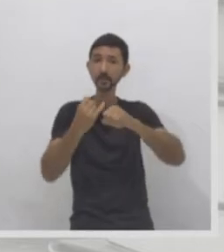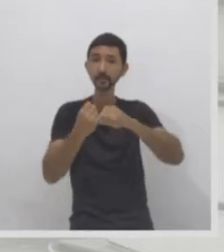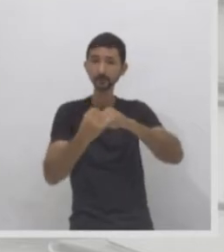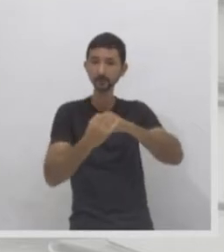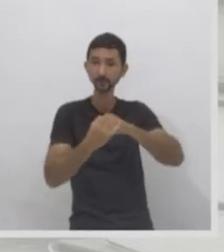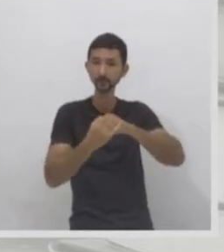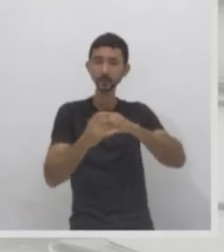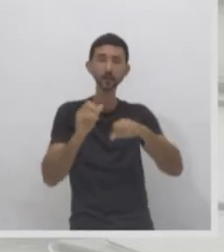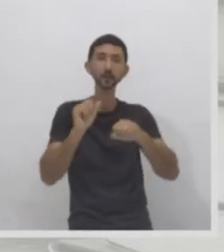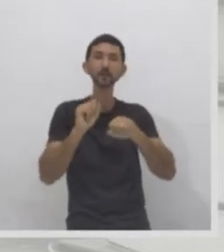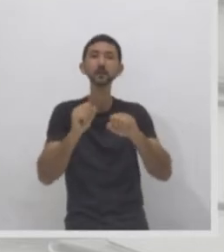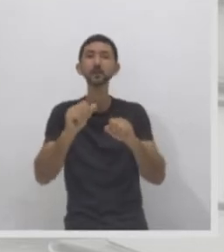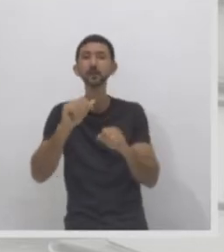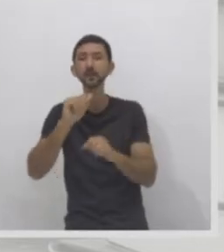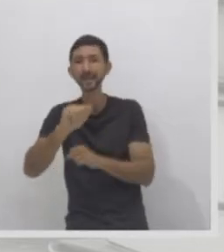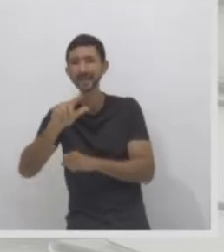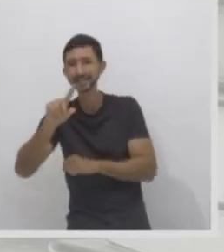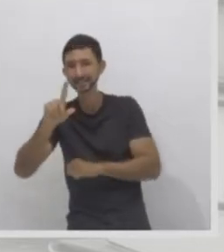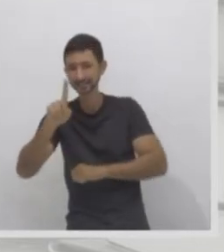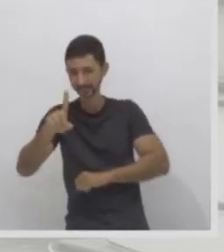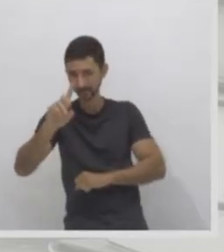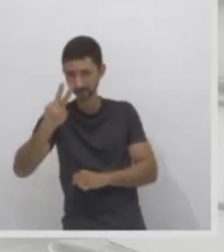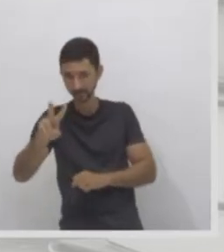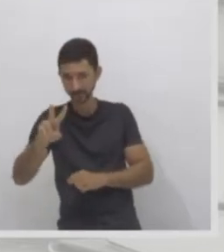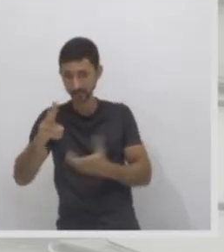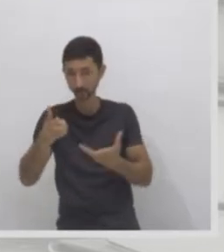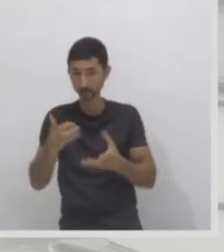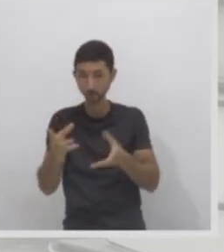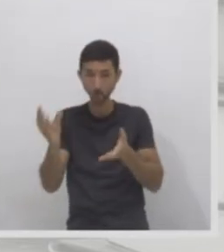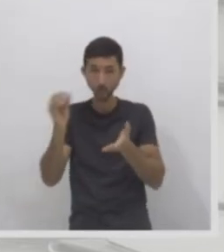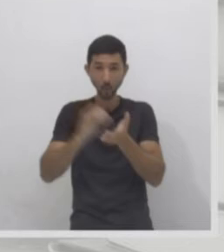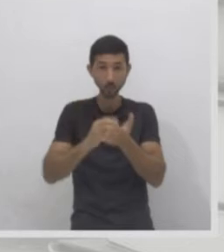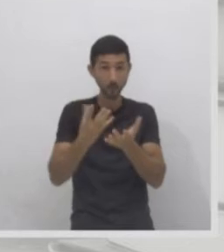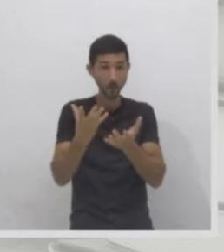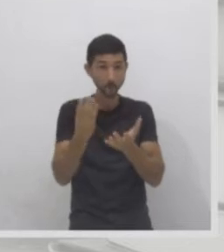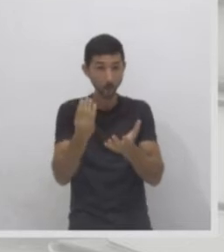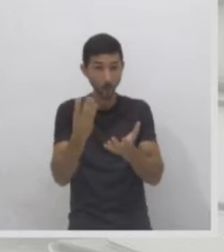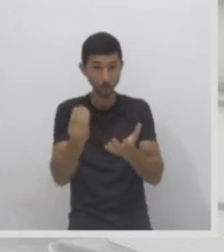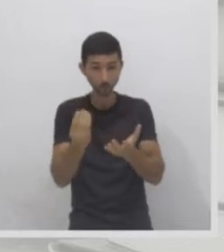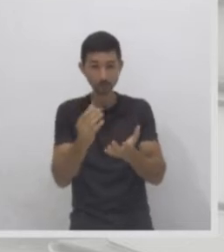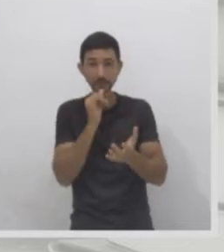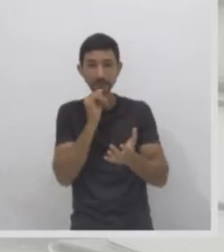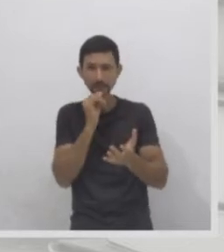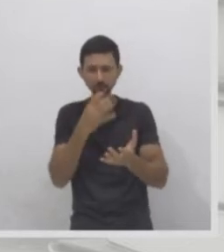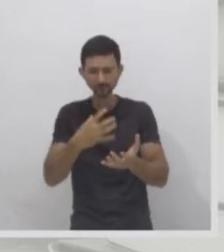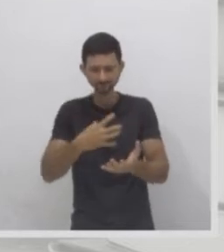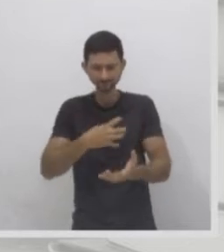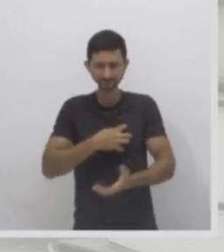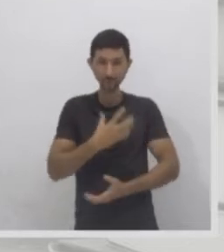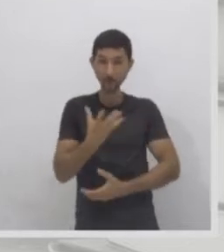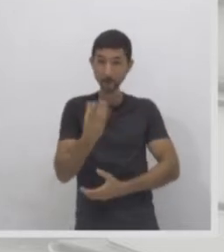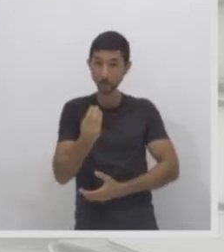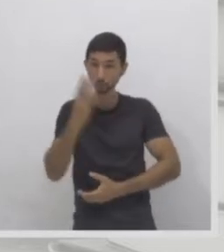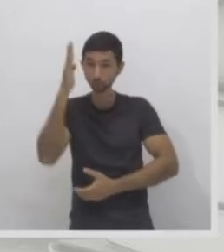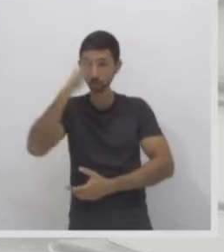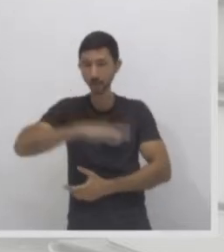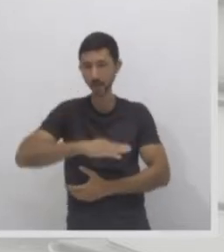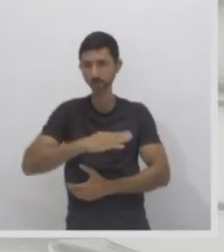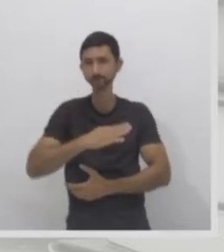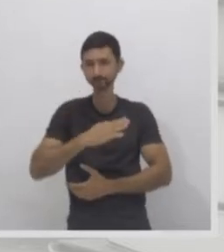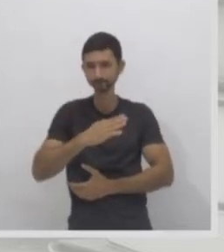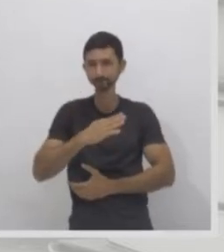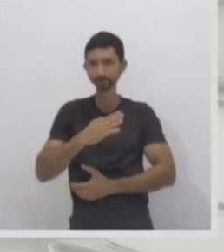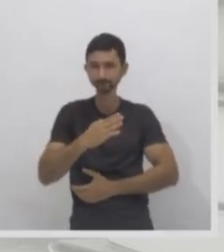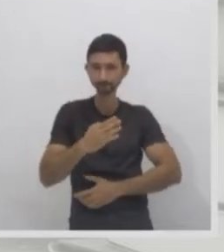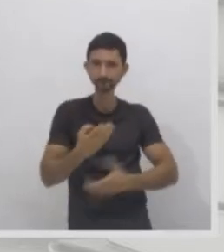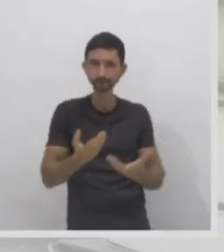você disser, eu estou me sentindo muito mal, esse advérbio ele provoca uma alteração, mas ele não é essencial aí. A